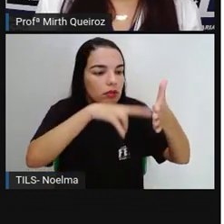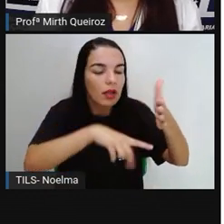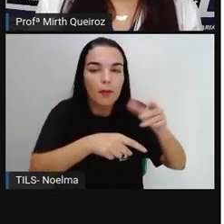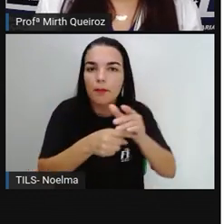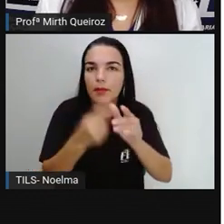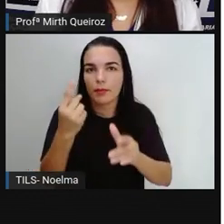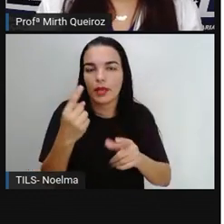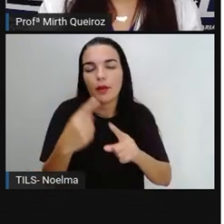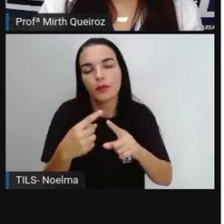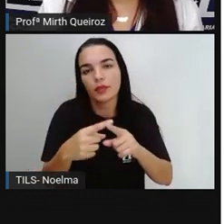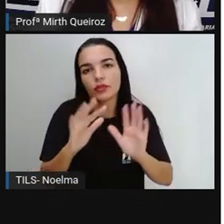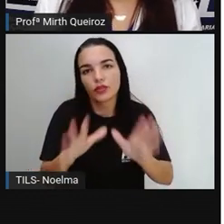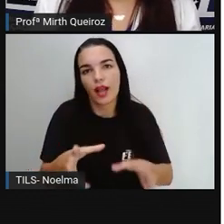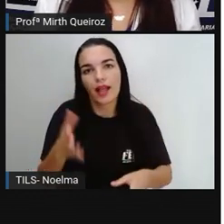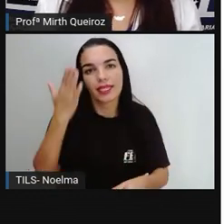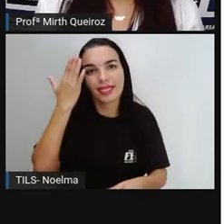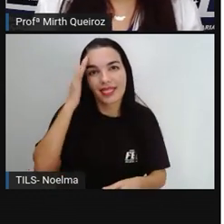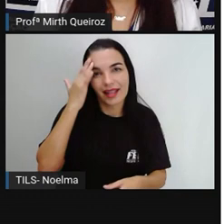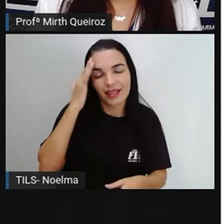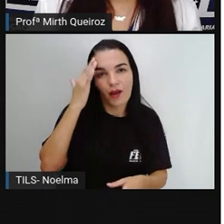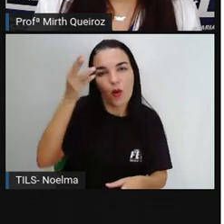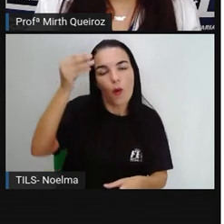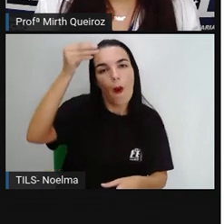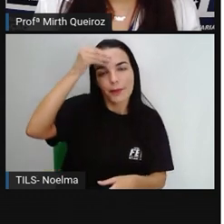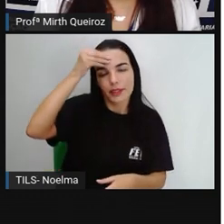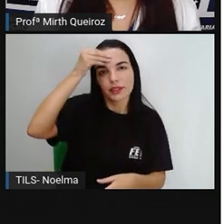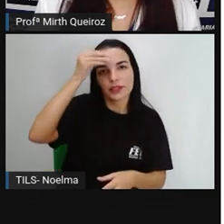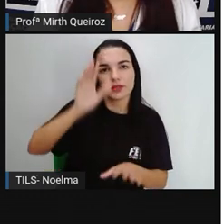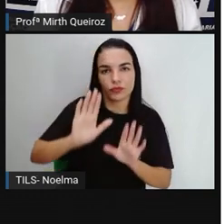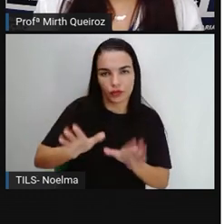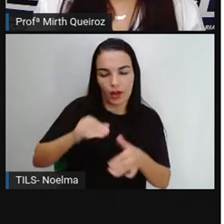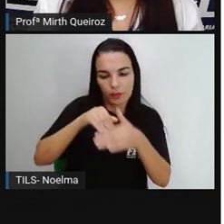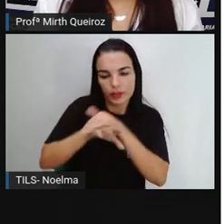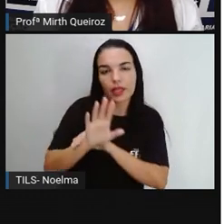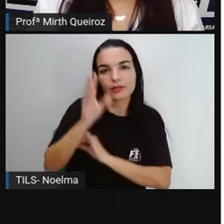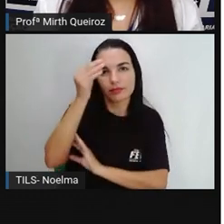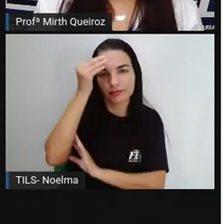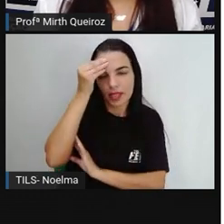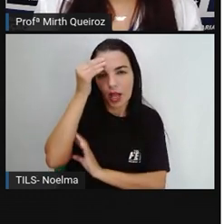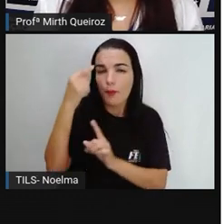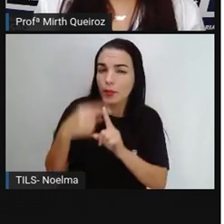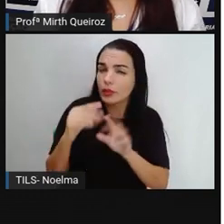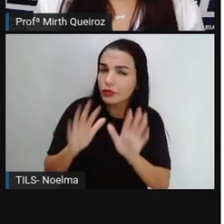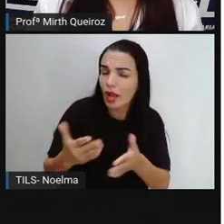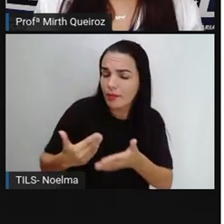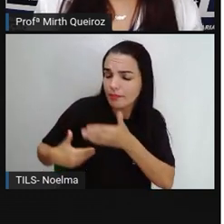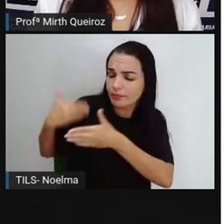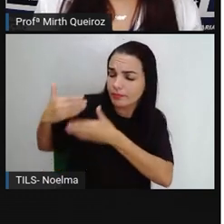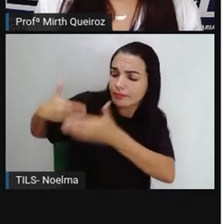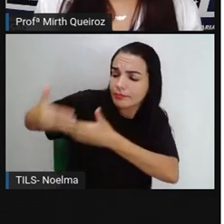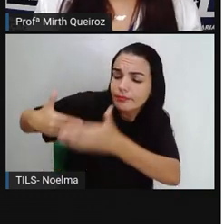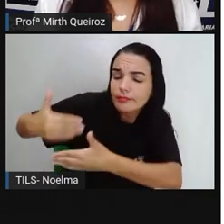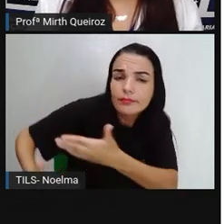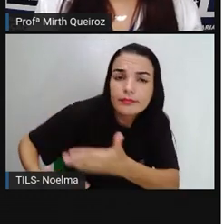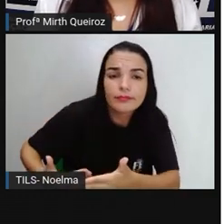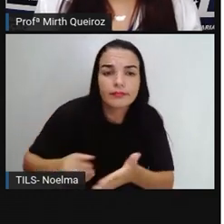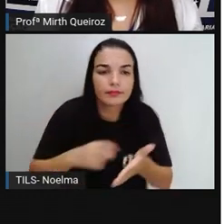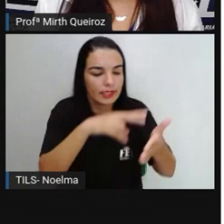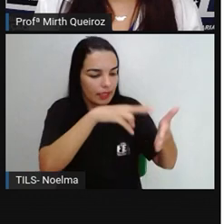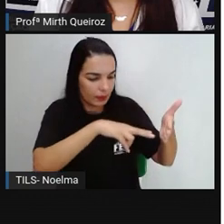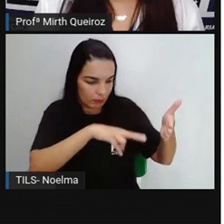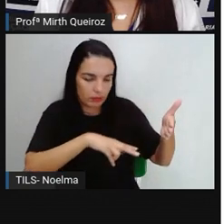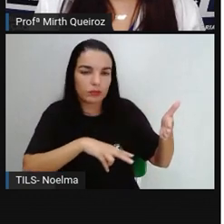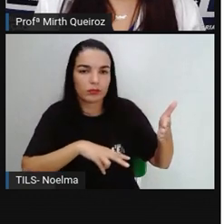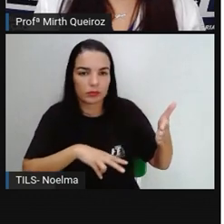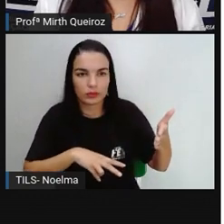elas conseguem já entender, compreender e memorizar aquilo ali. Por quê? Porque ela já vem com essa mente já